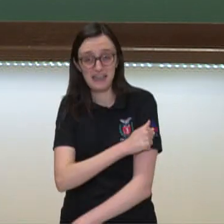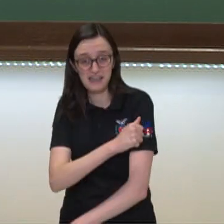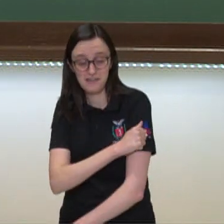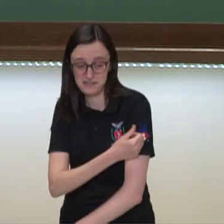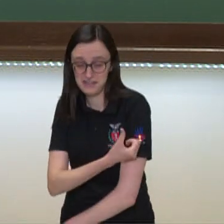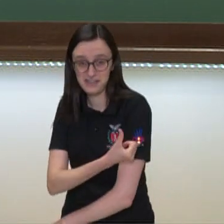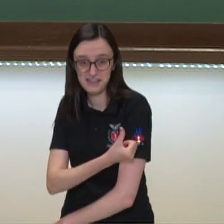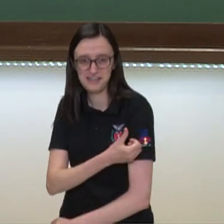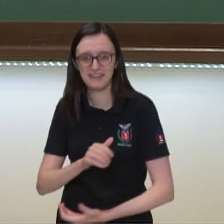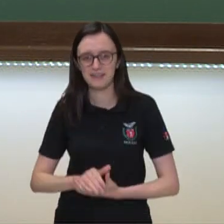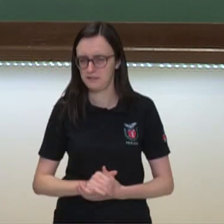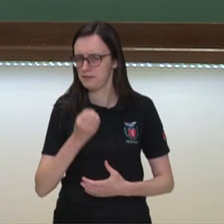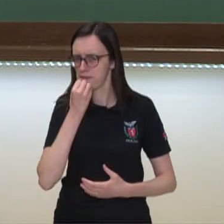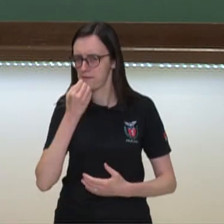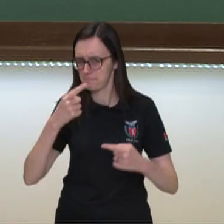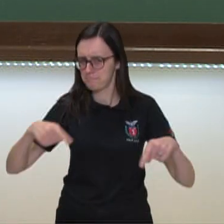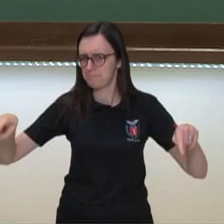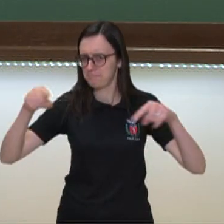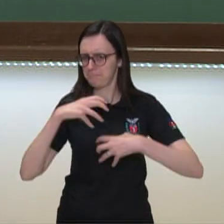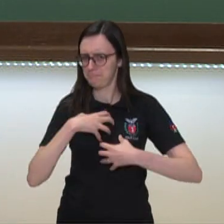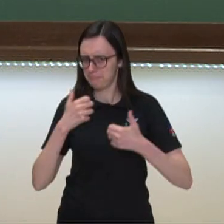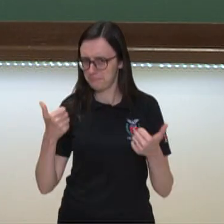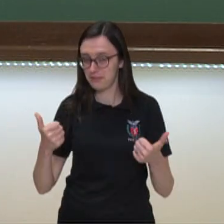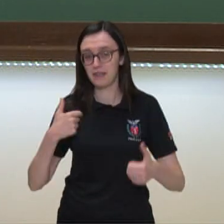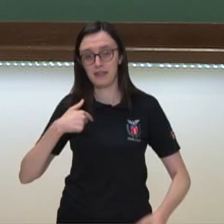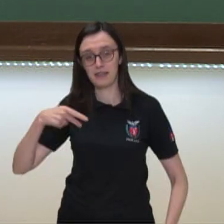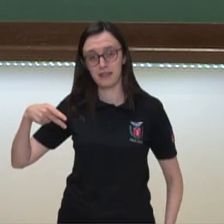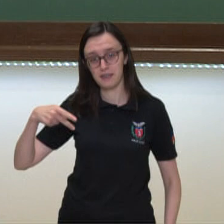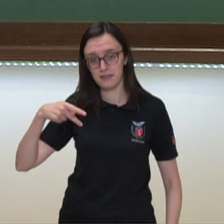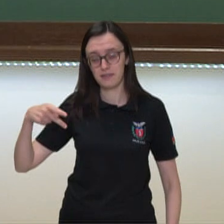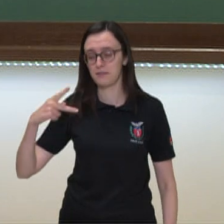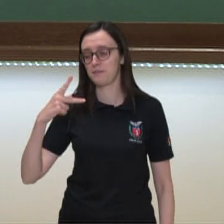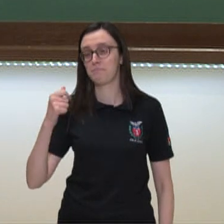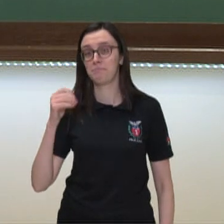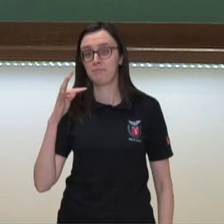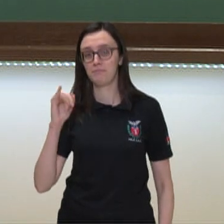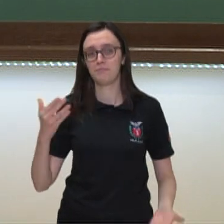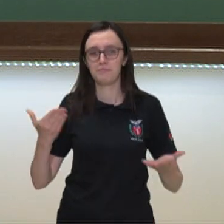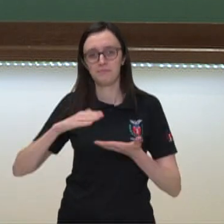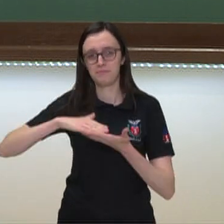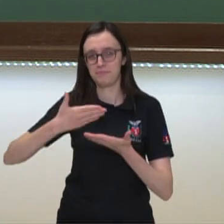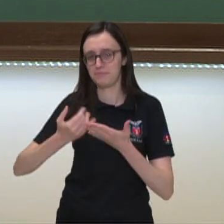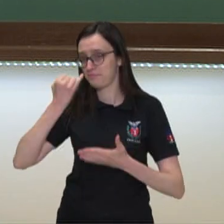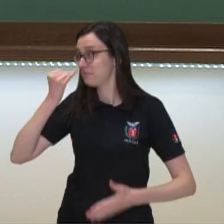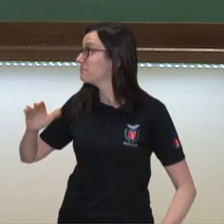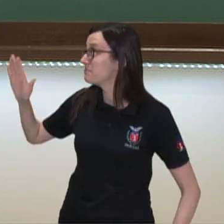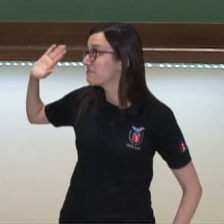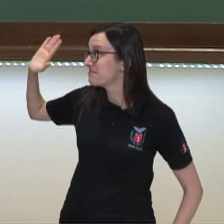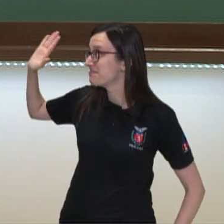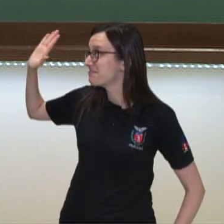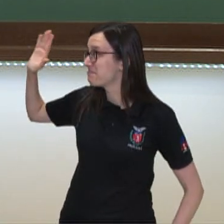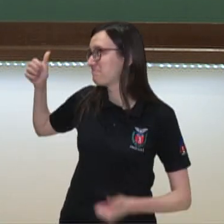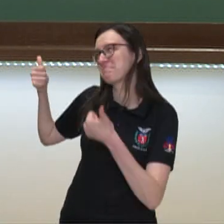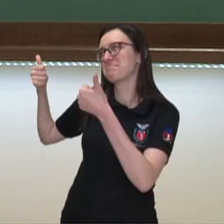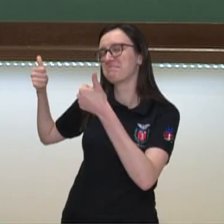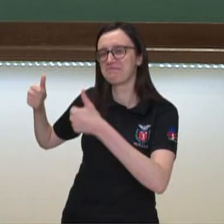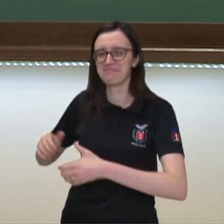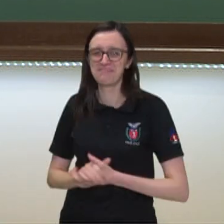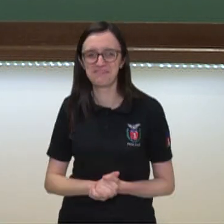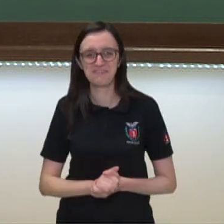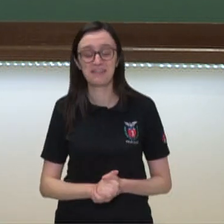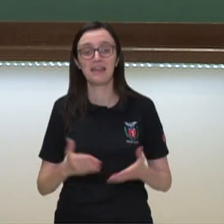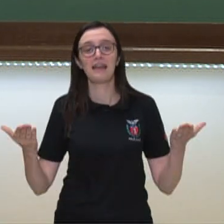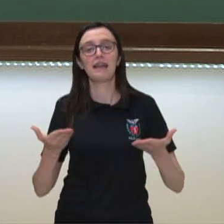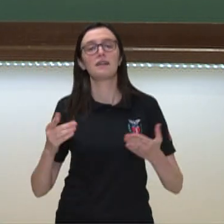anos do sexto ano. Tudo bem com vocês? Eu, a teacher Patty, e hoje a nossa intérprete Joana. Hi, Joana, how are you?